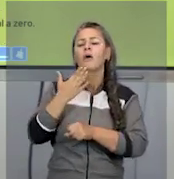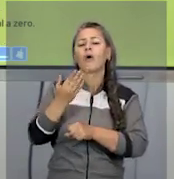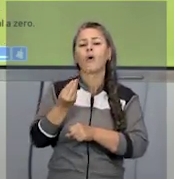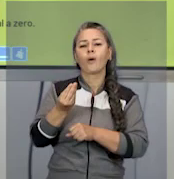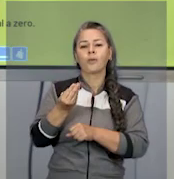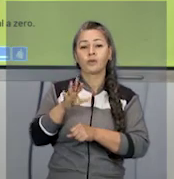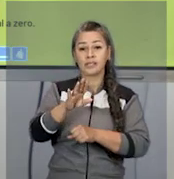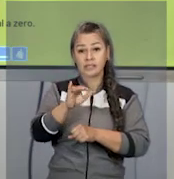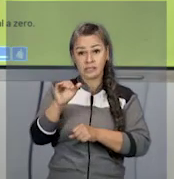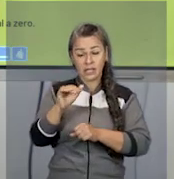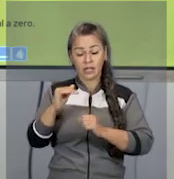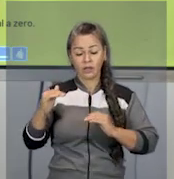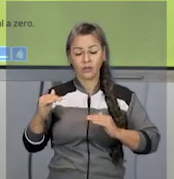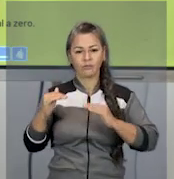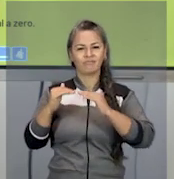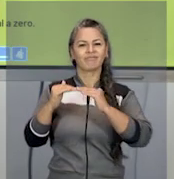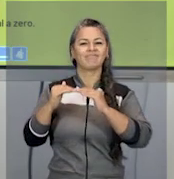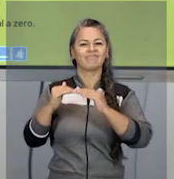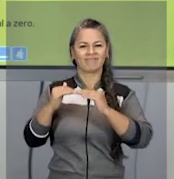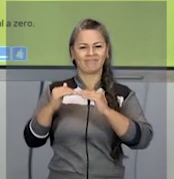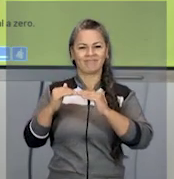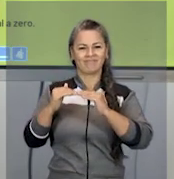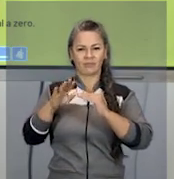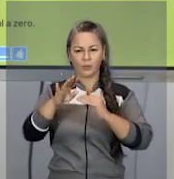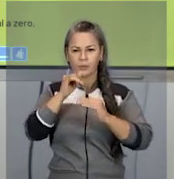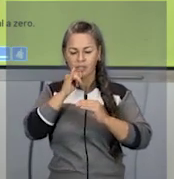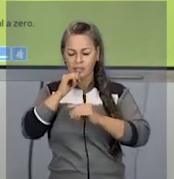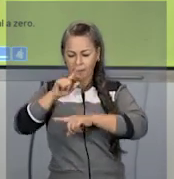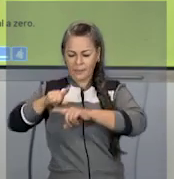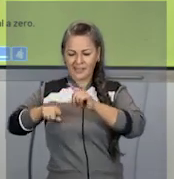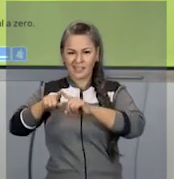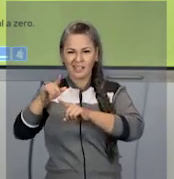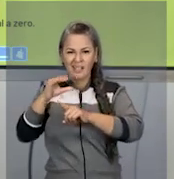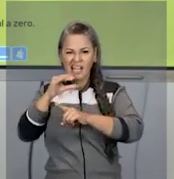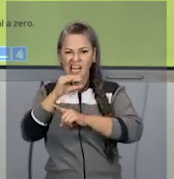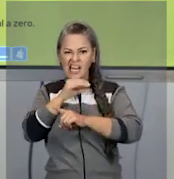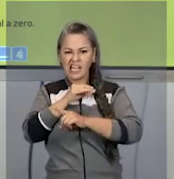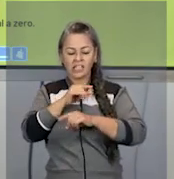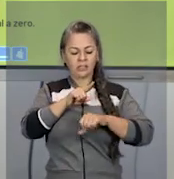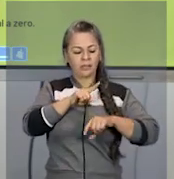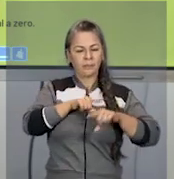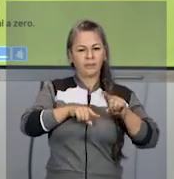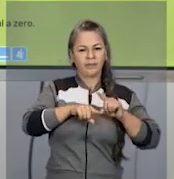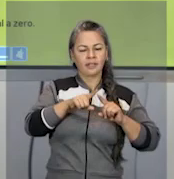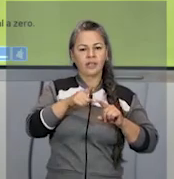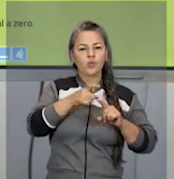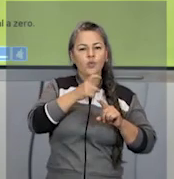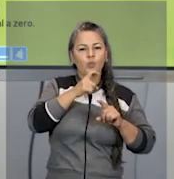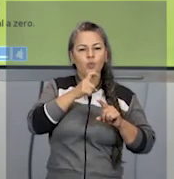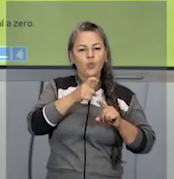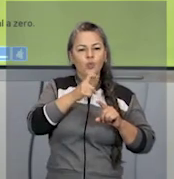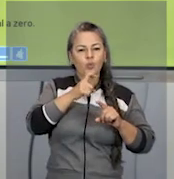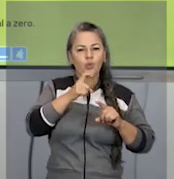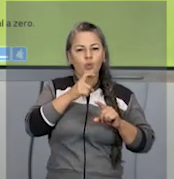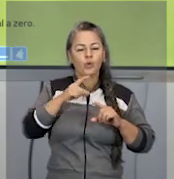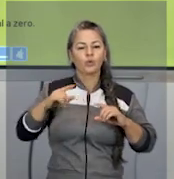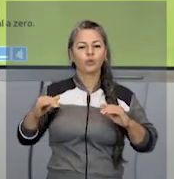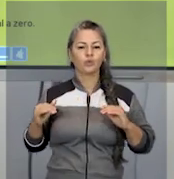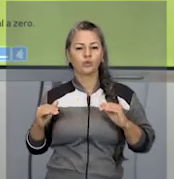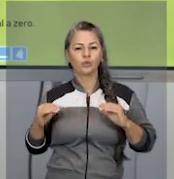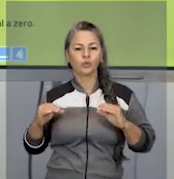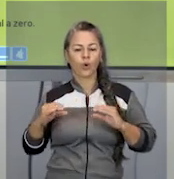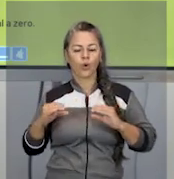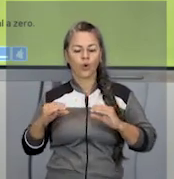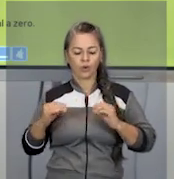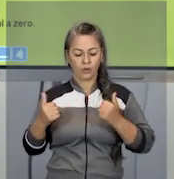eles estiverem fazendo a troca de calor, essa troca só vai acontecer até que eles entrem em equilíbrio